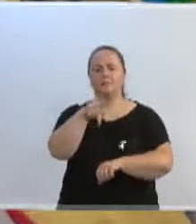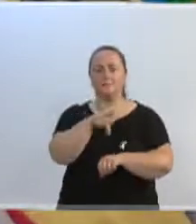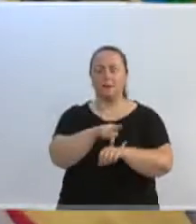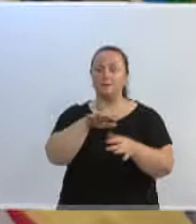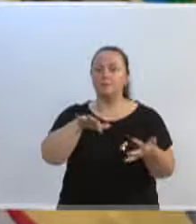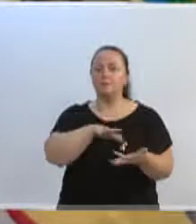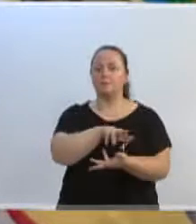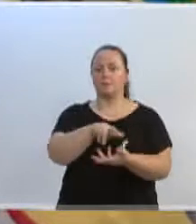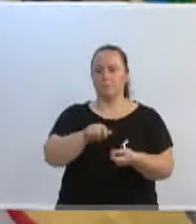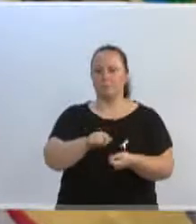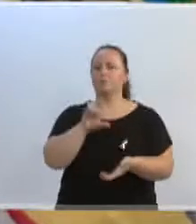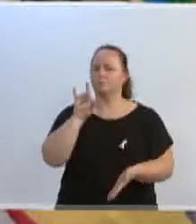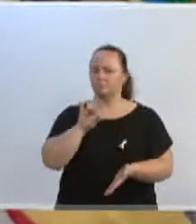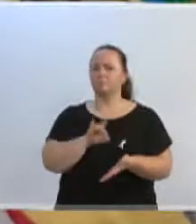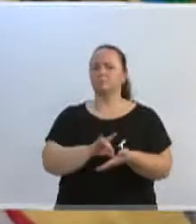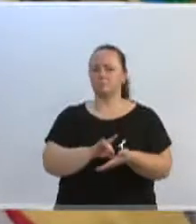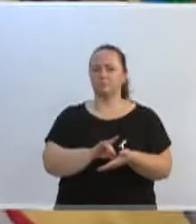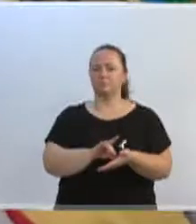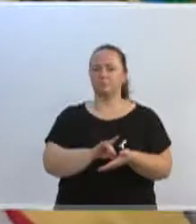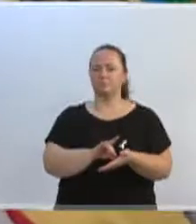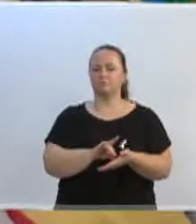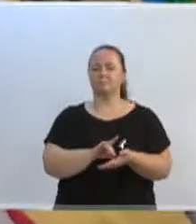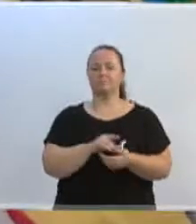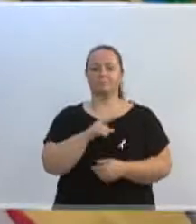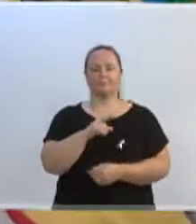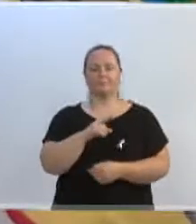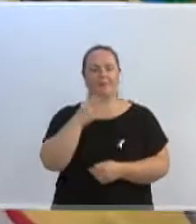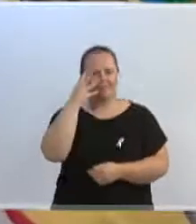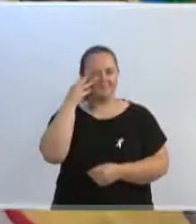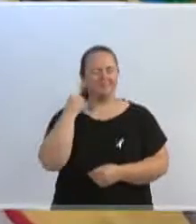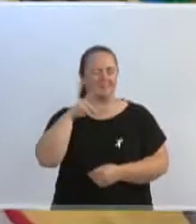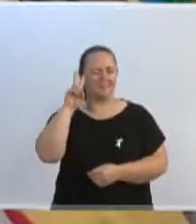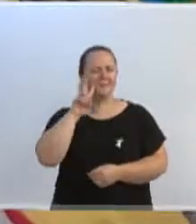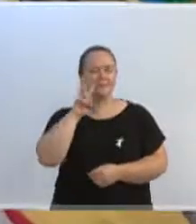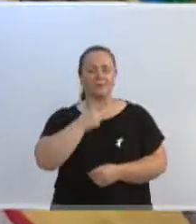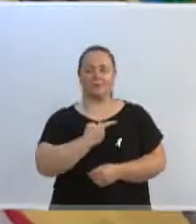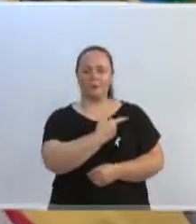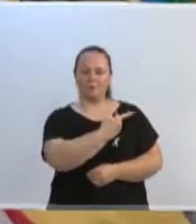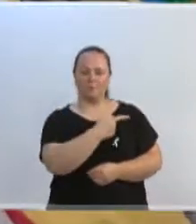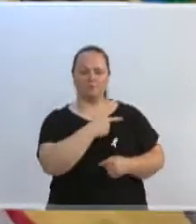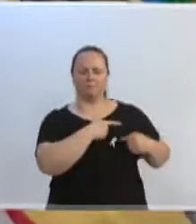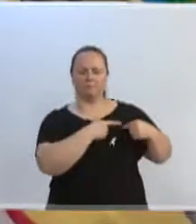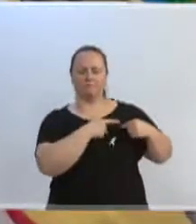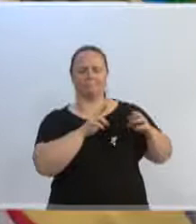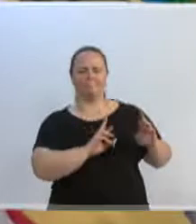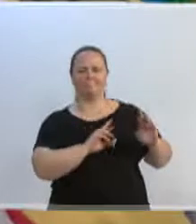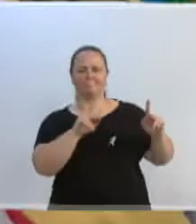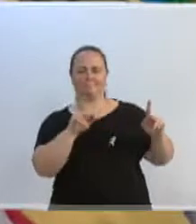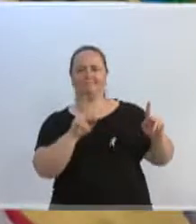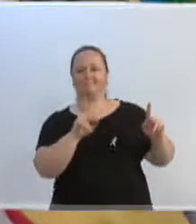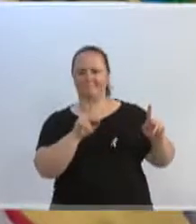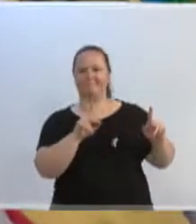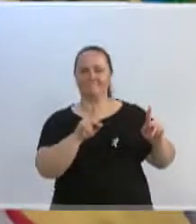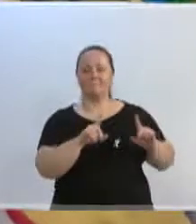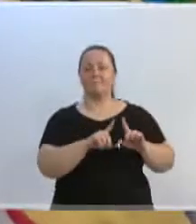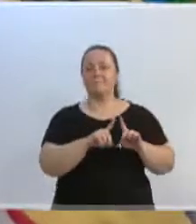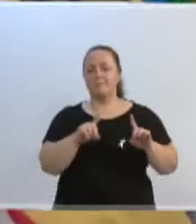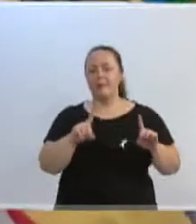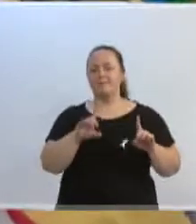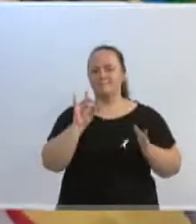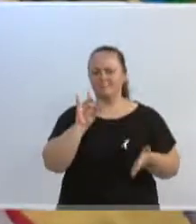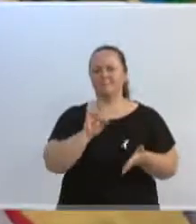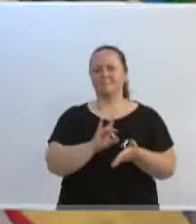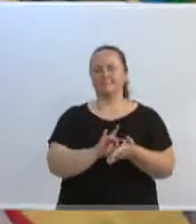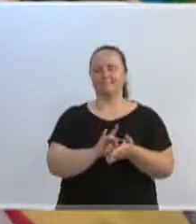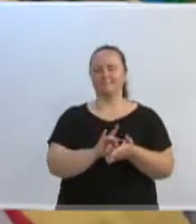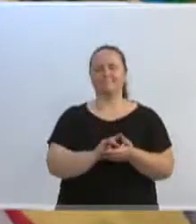O vereador lembrou, somos de partidos opostos, somos de partidos diferentes, mas, de